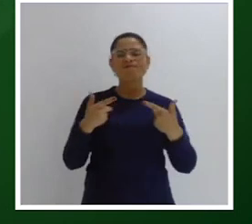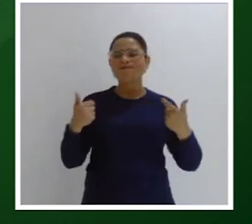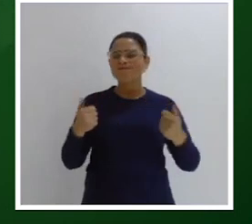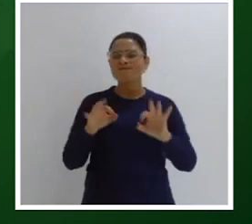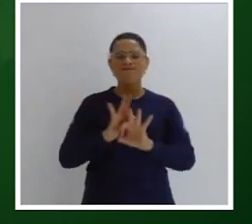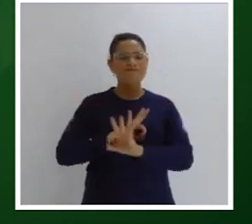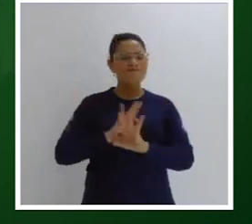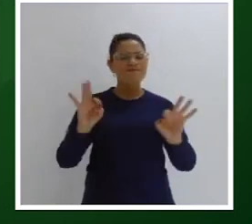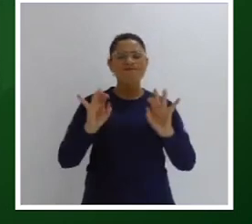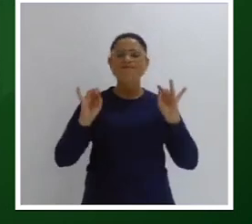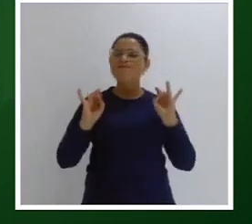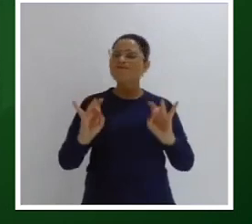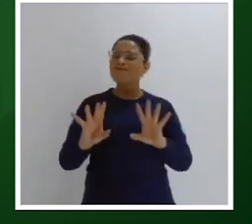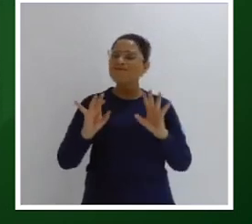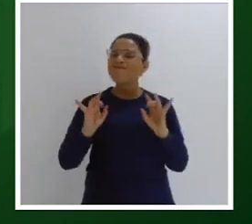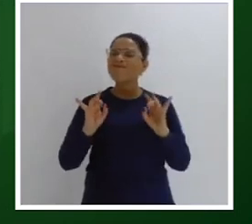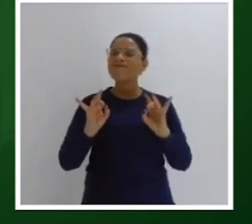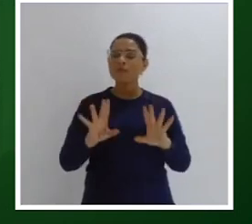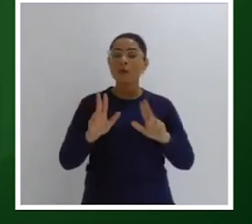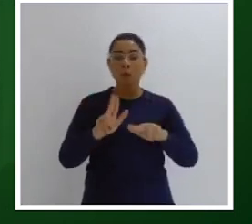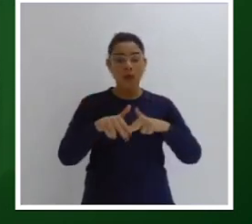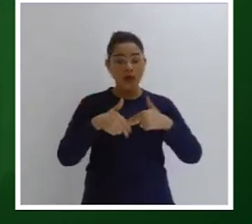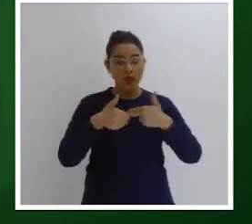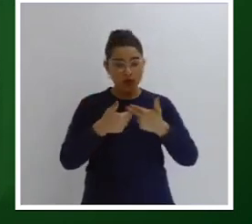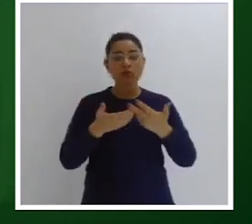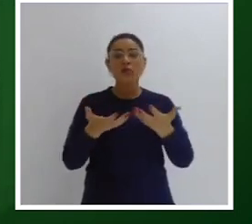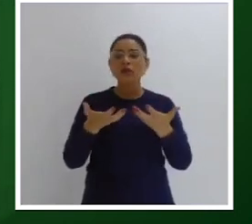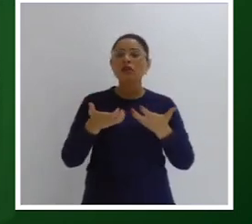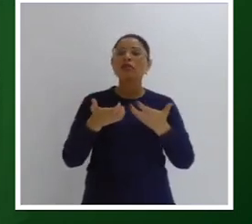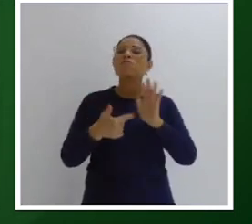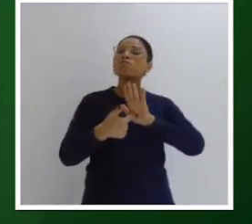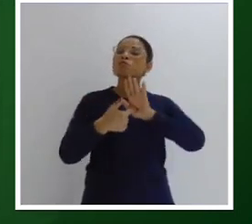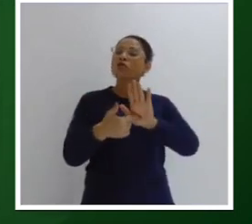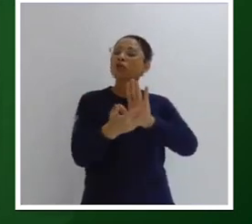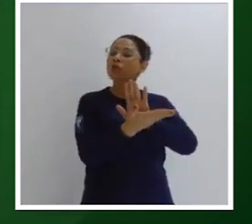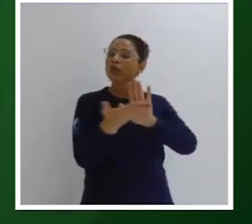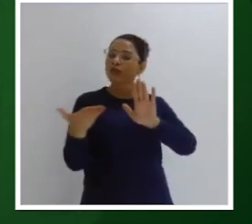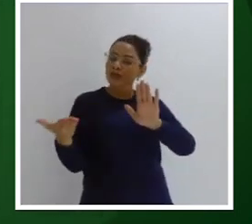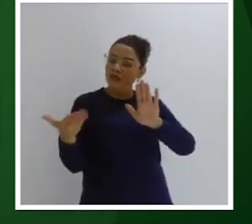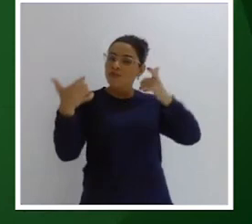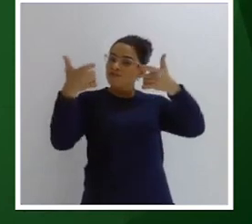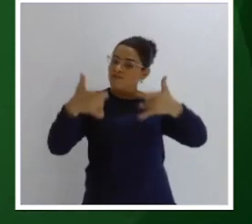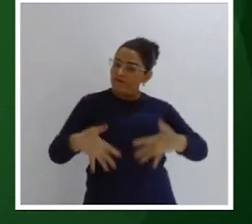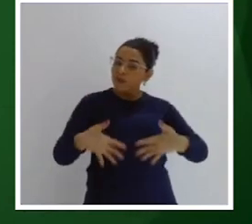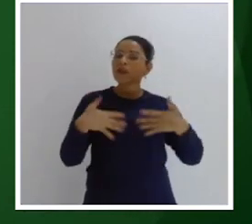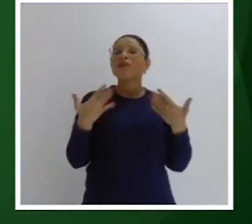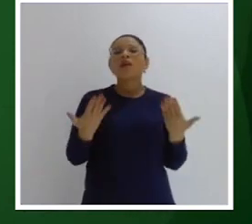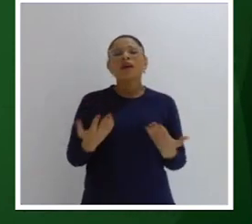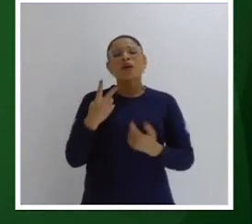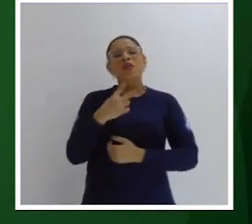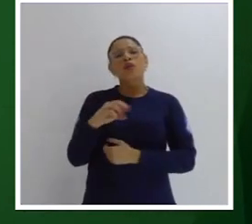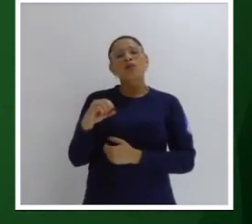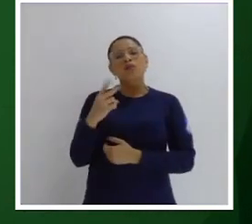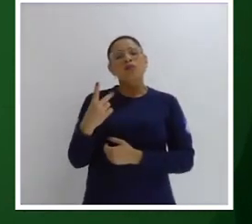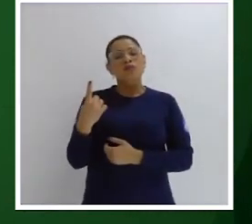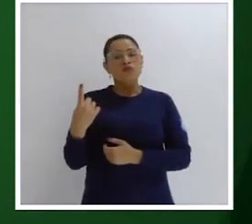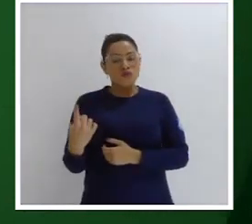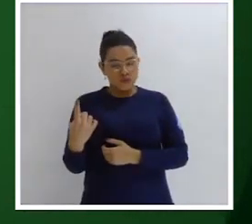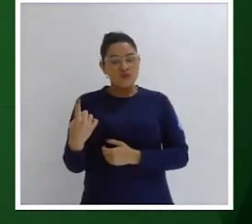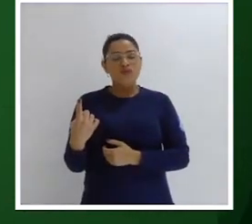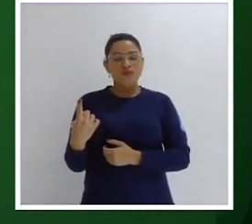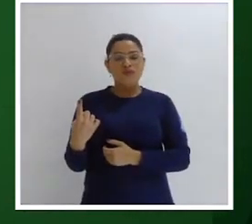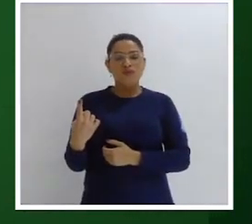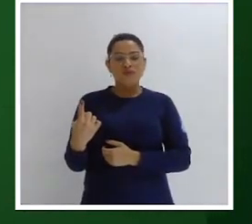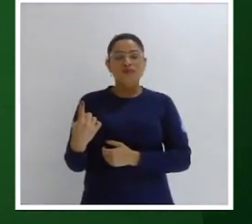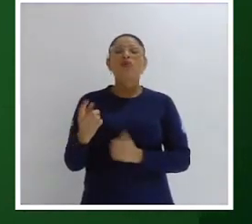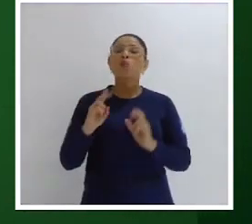muito especial e por isso eu quis dividir com vocês em 2021 ainda nós